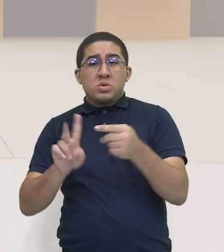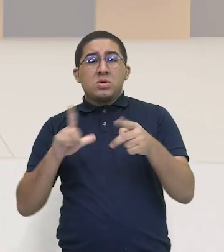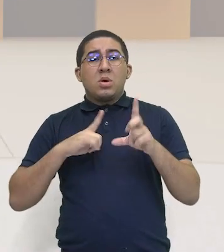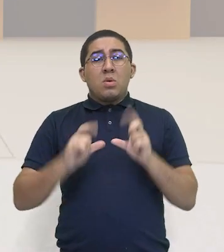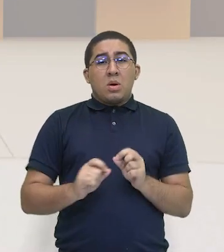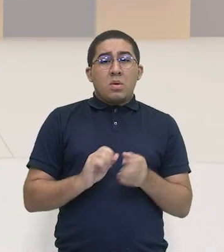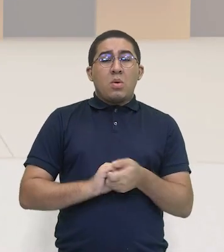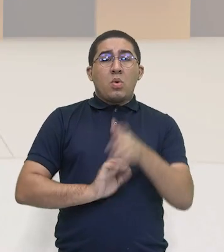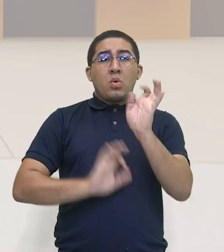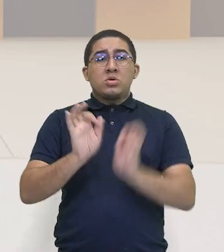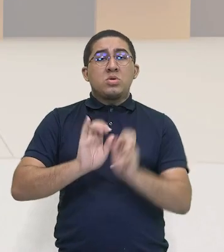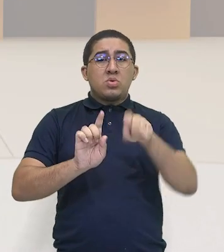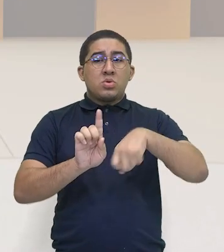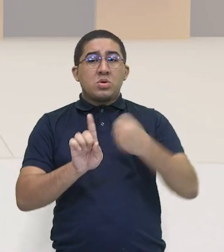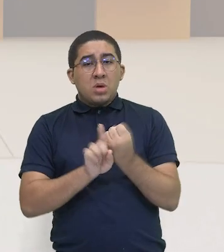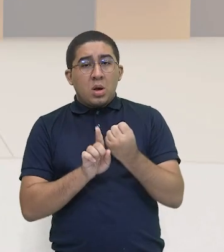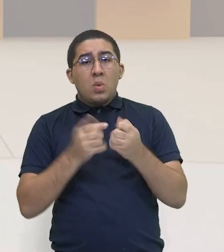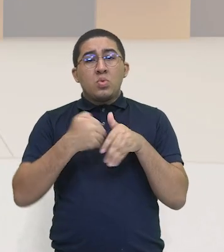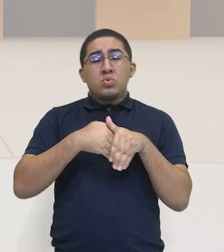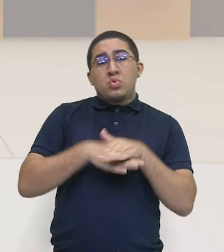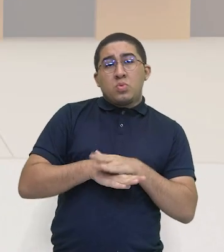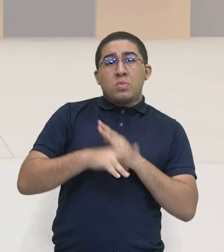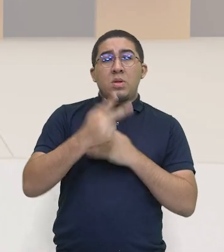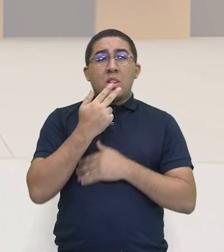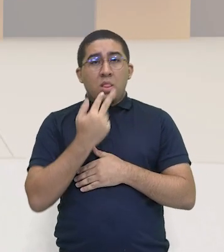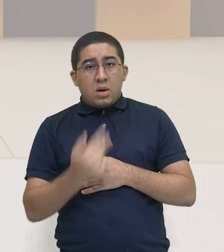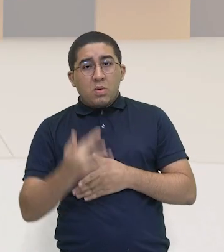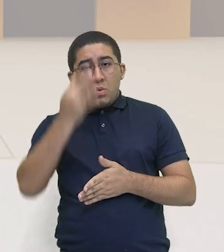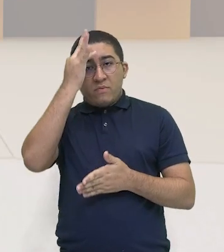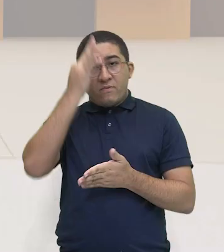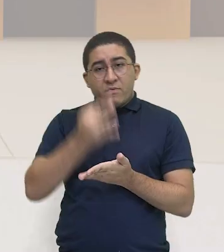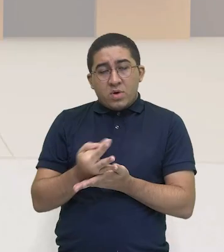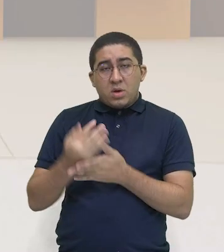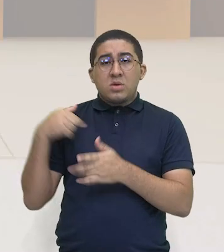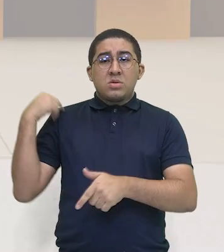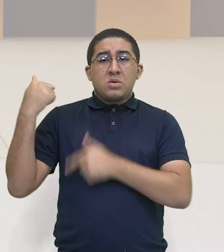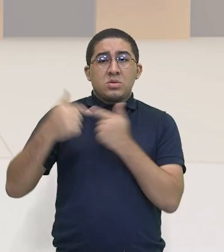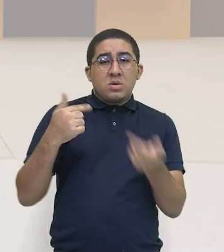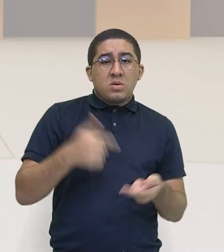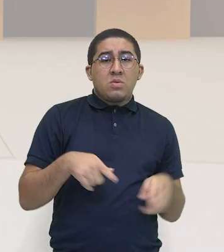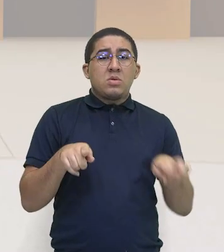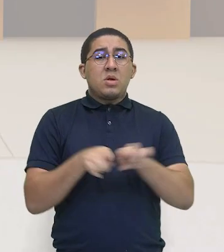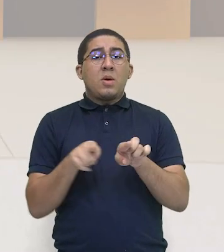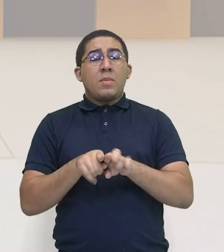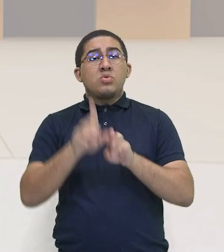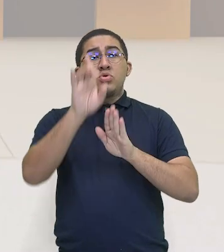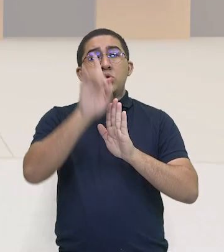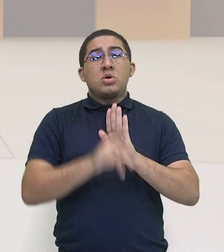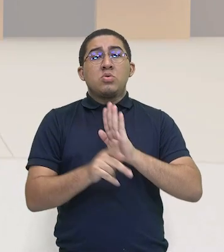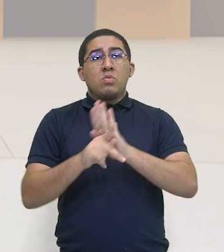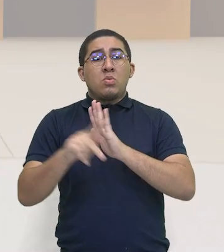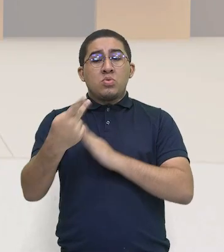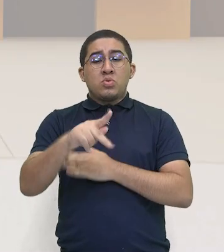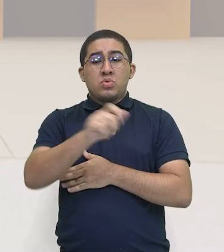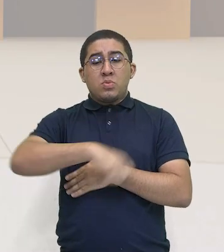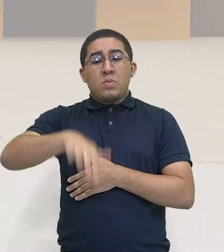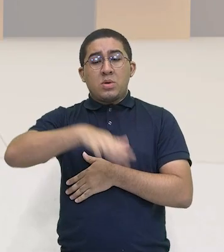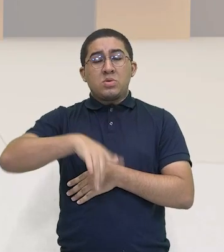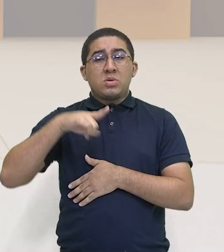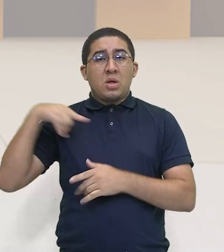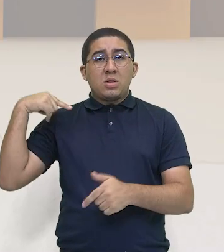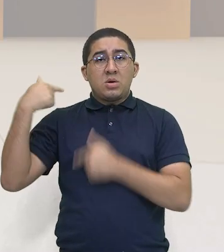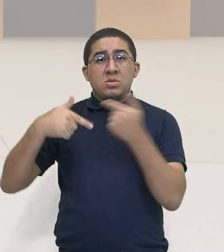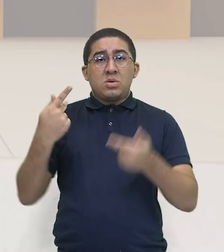social, costumes, línguas, crenças e tradições e os direitos originários sobre as terras que